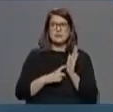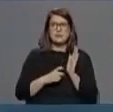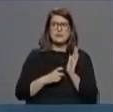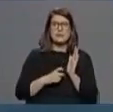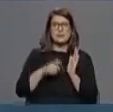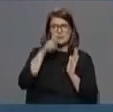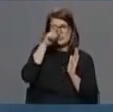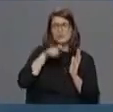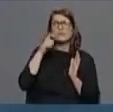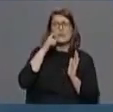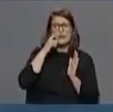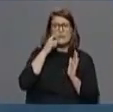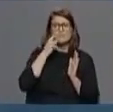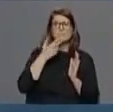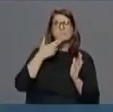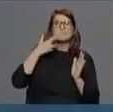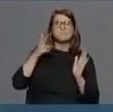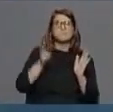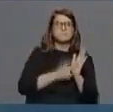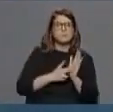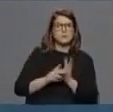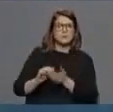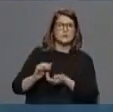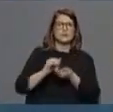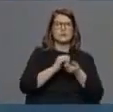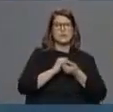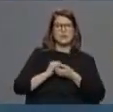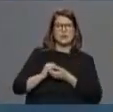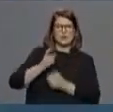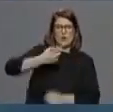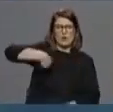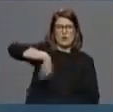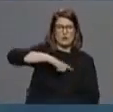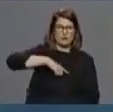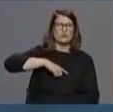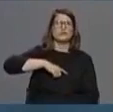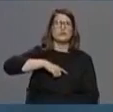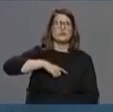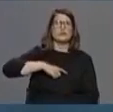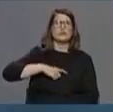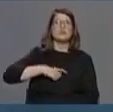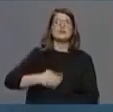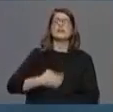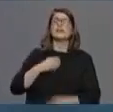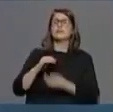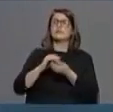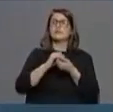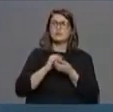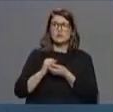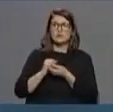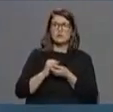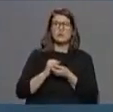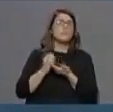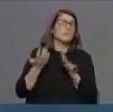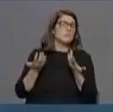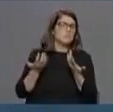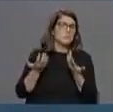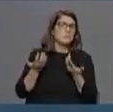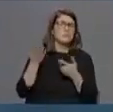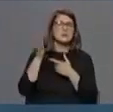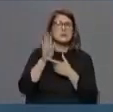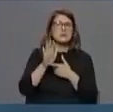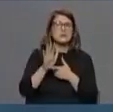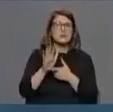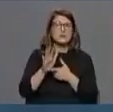quem sente verdadeira solidariedade para connosco e acha que essa solidariedade se manifesta, por exemplo,